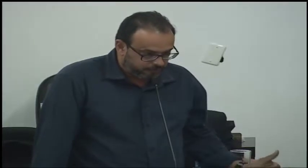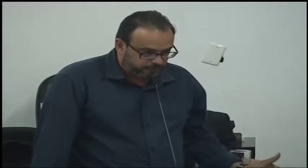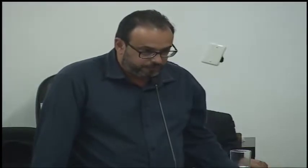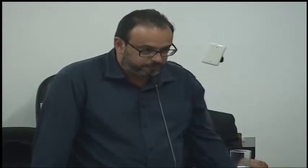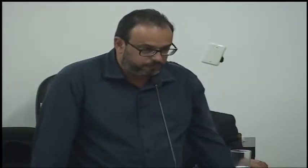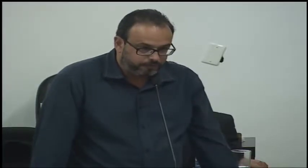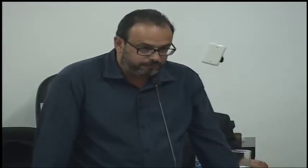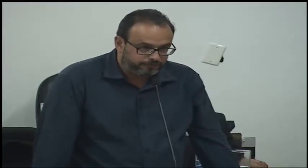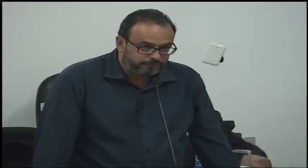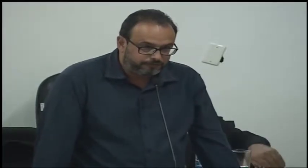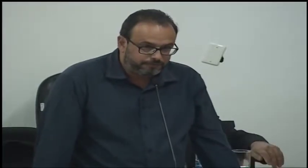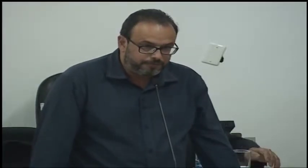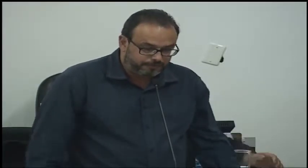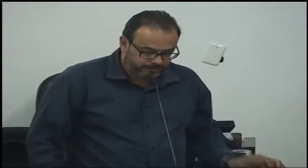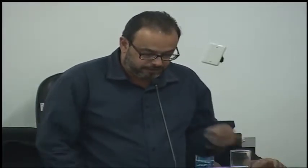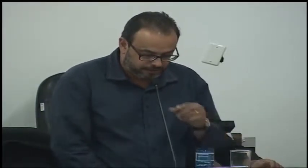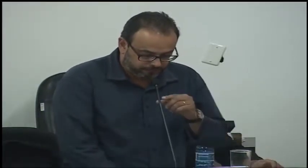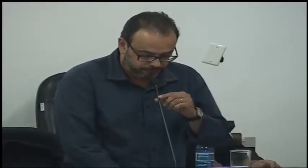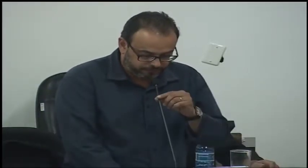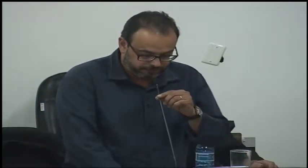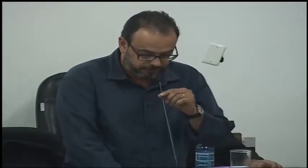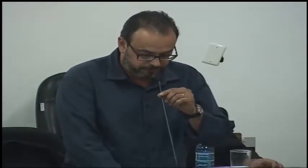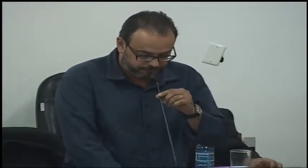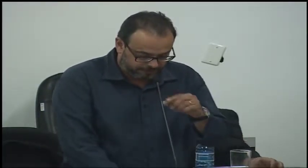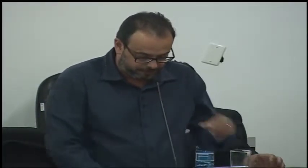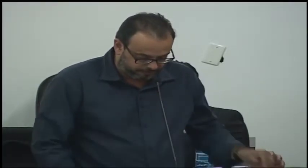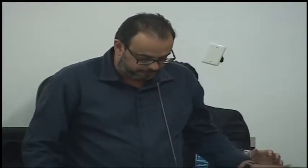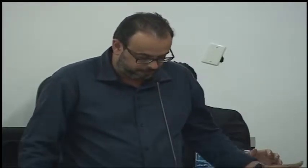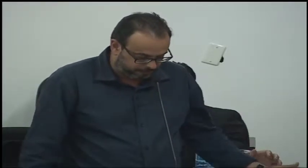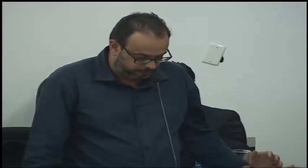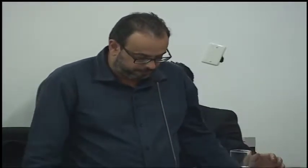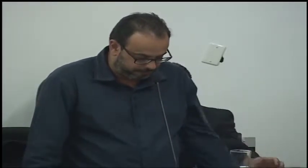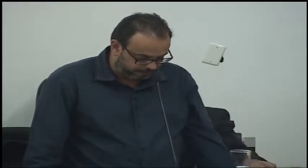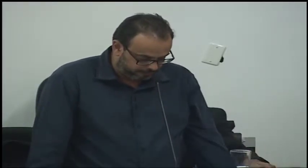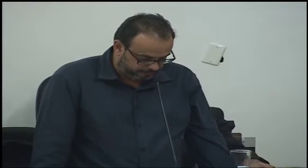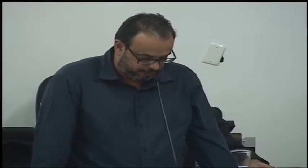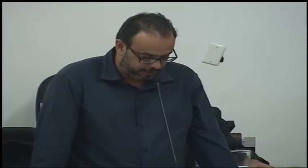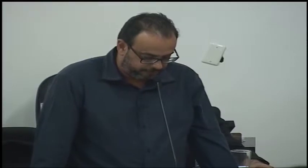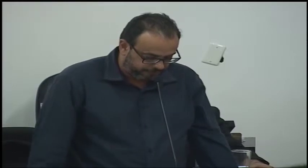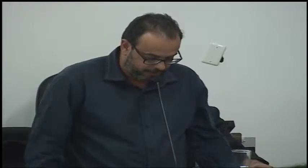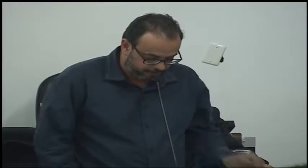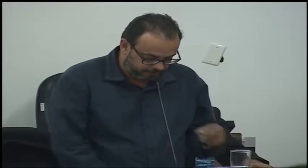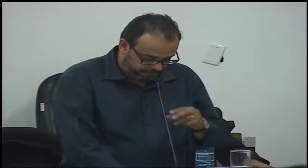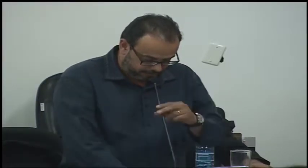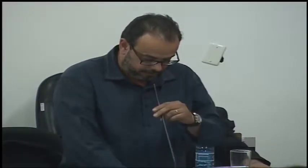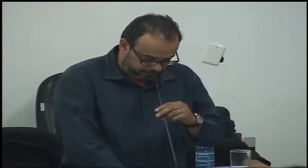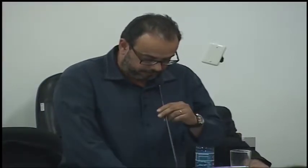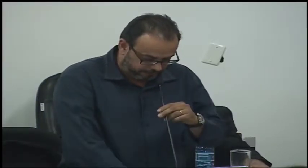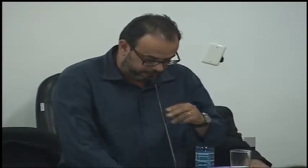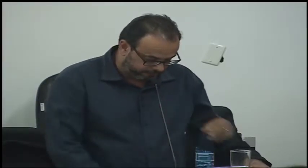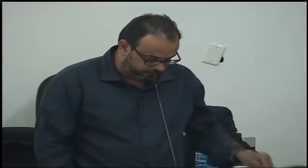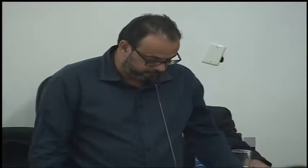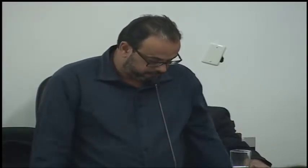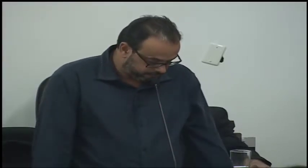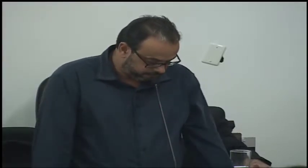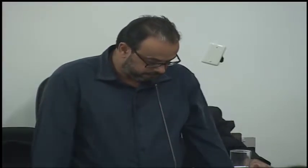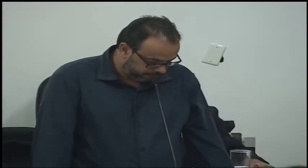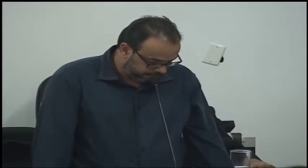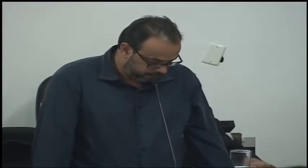o Helder comentou uma coisa que eu não sabia, que ele achou um dinheiro na época, depois o Helder vai narrar o fato, e devolveu à